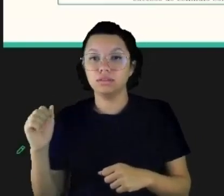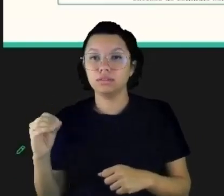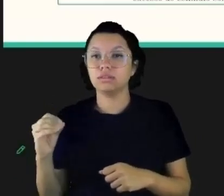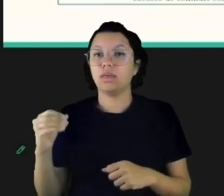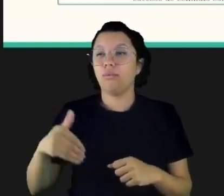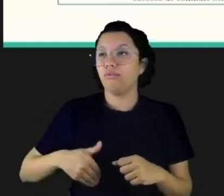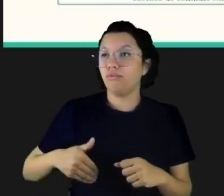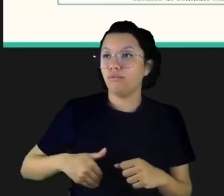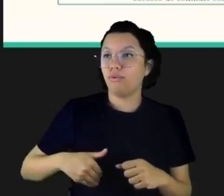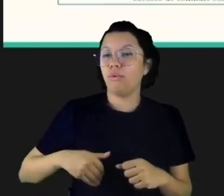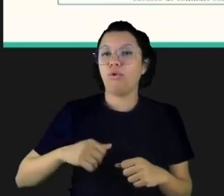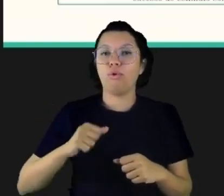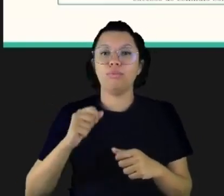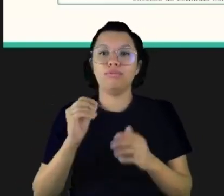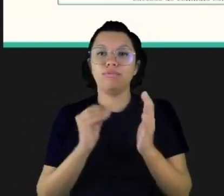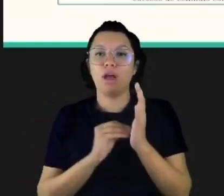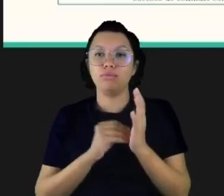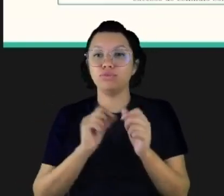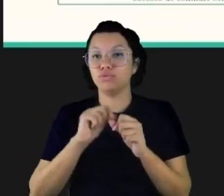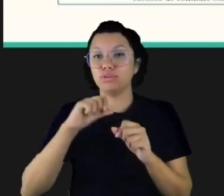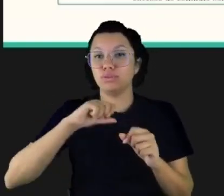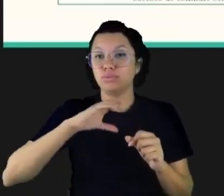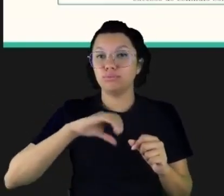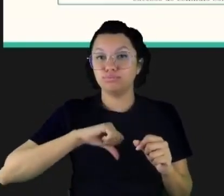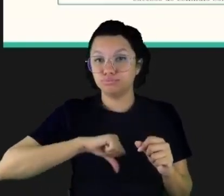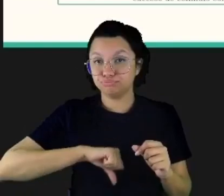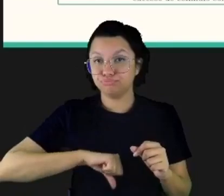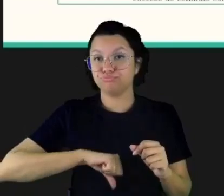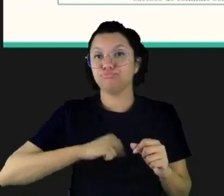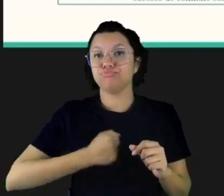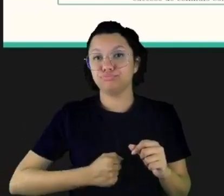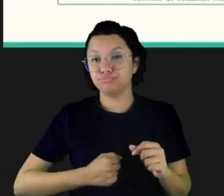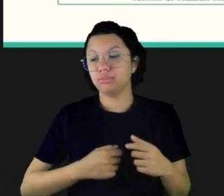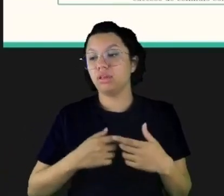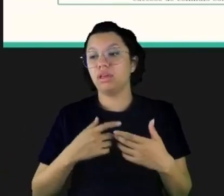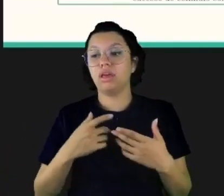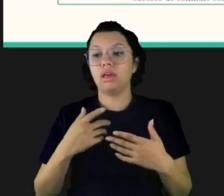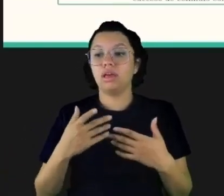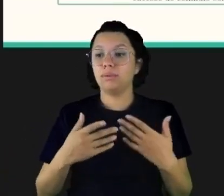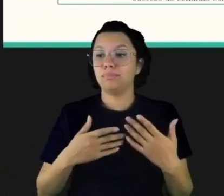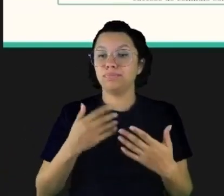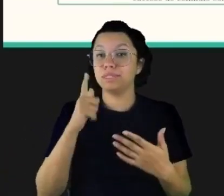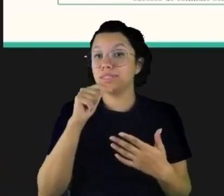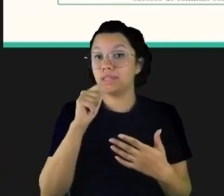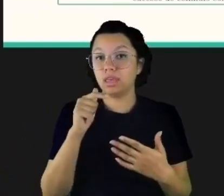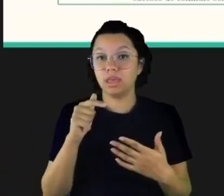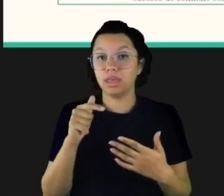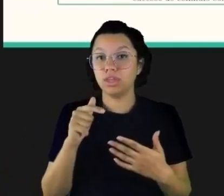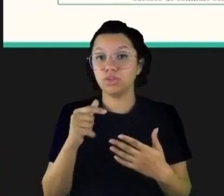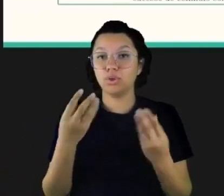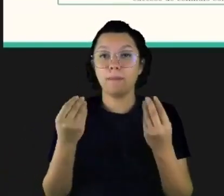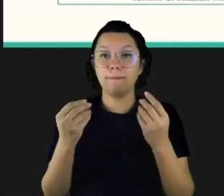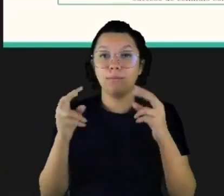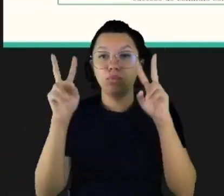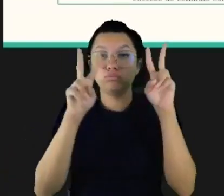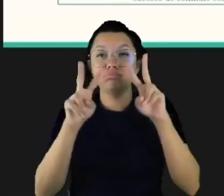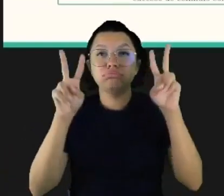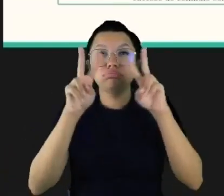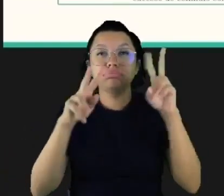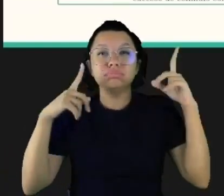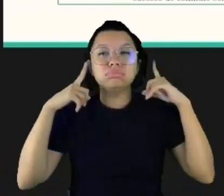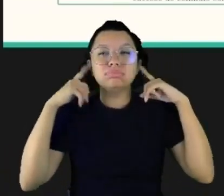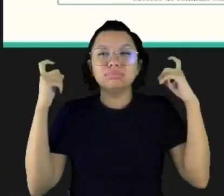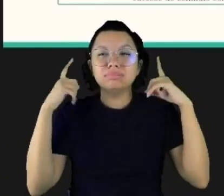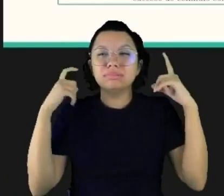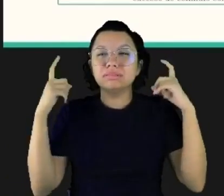preso, tudo aquilo que eu disse, ó, excesso de estímulo sonoro e visual, ambiente